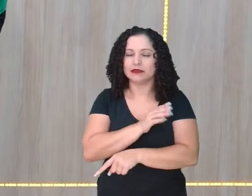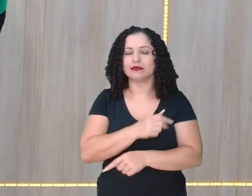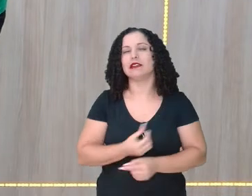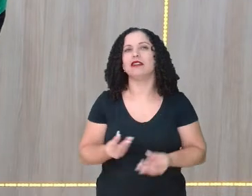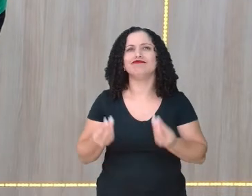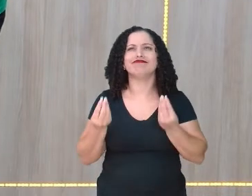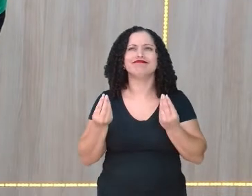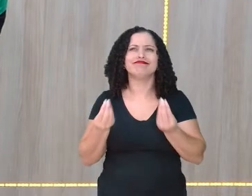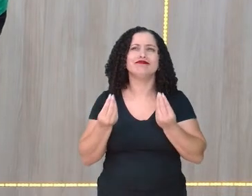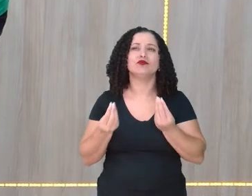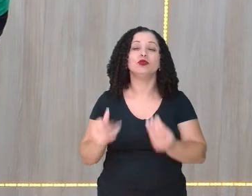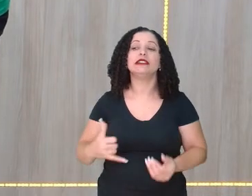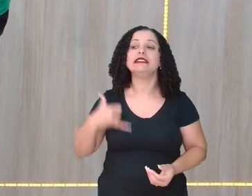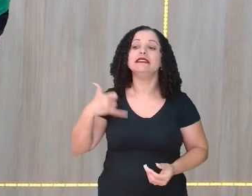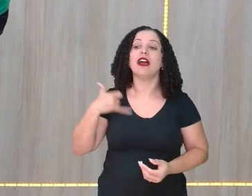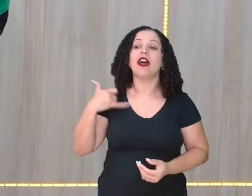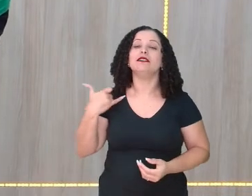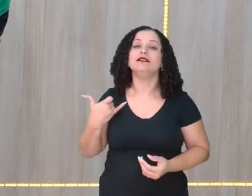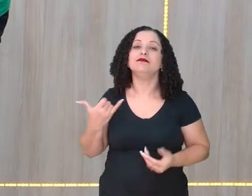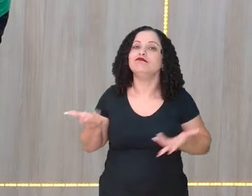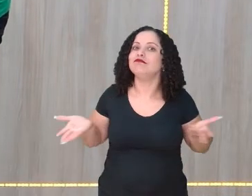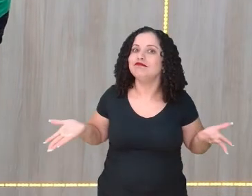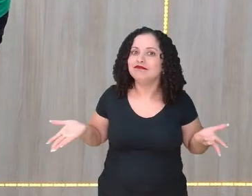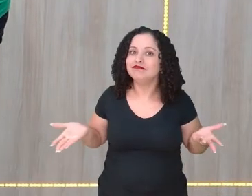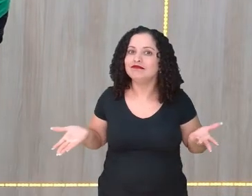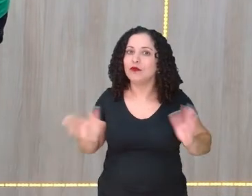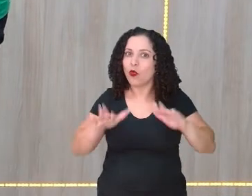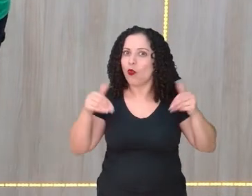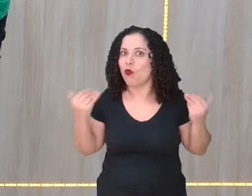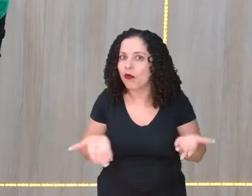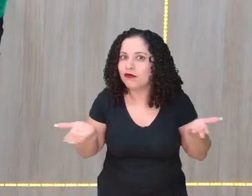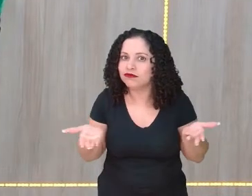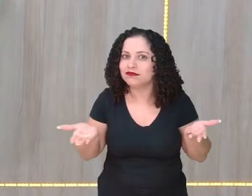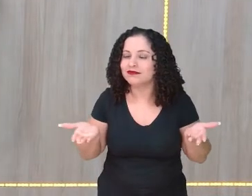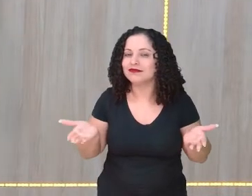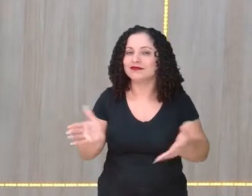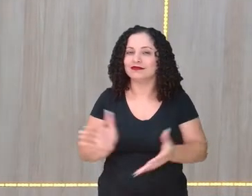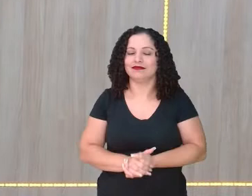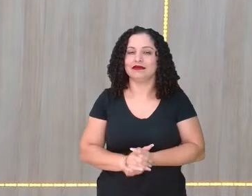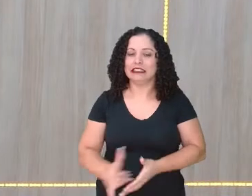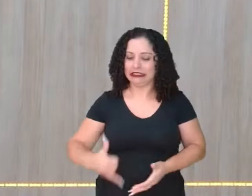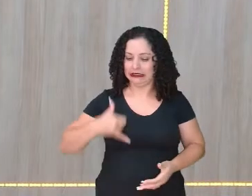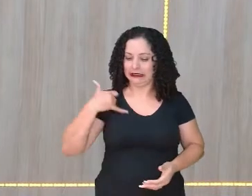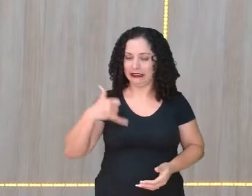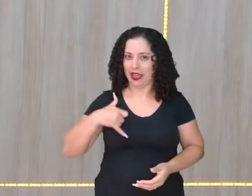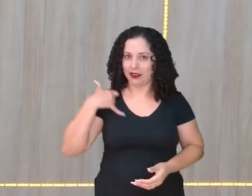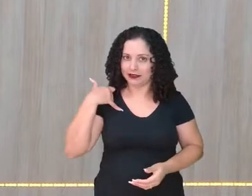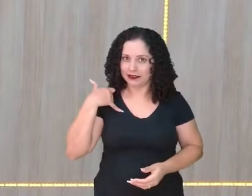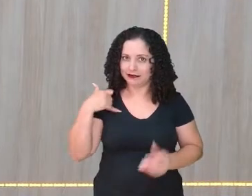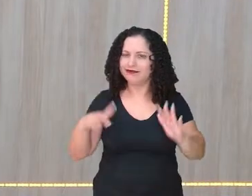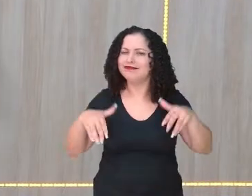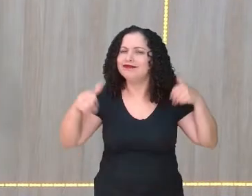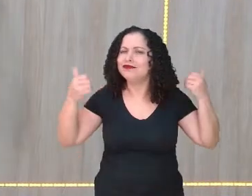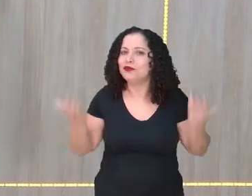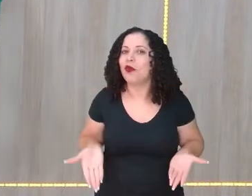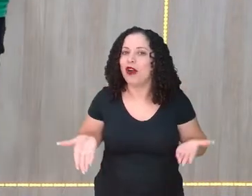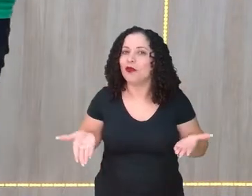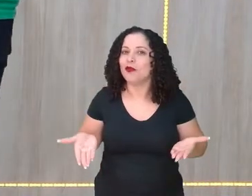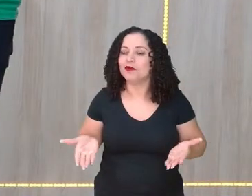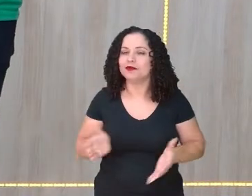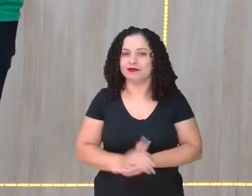Qual é a sua idade? How is your age? Age para idade, idade de era, né?